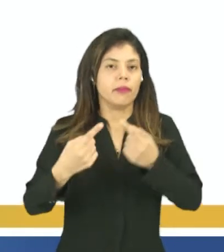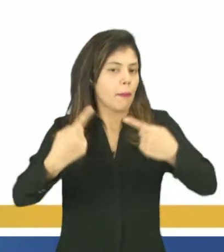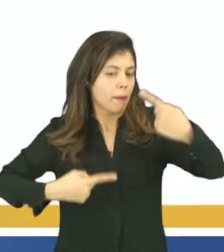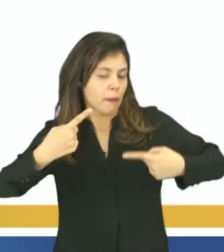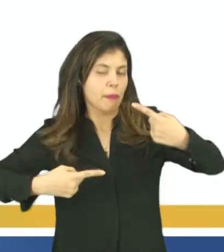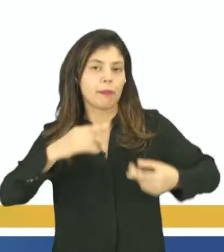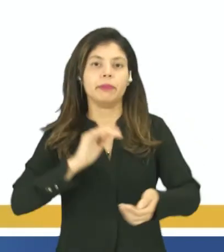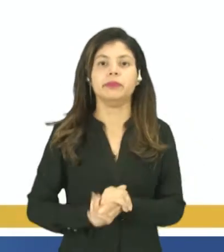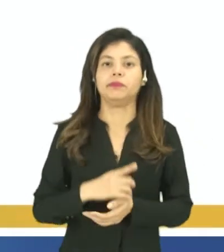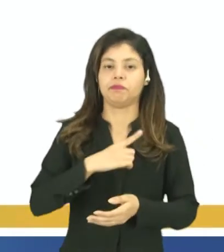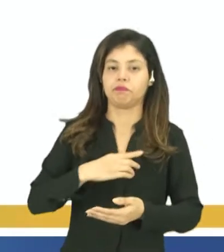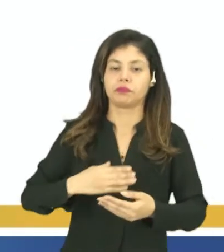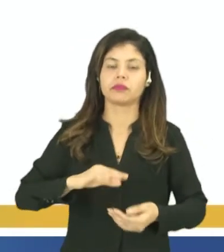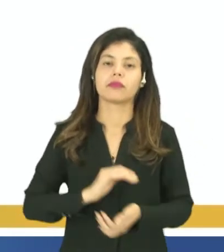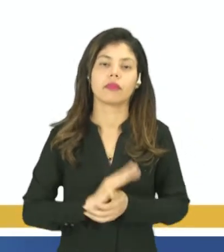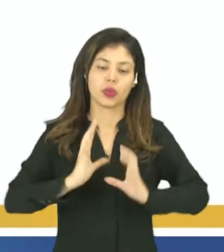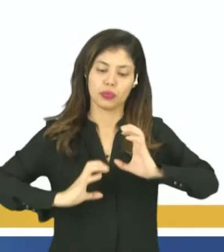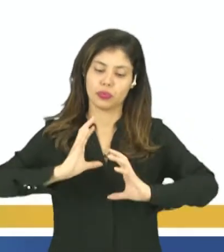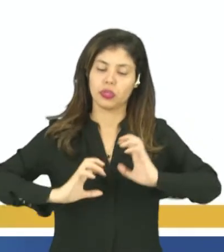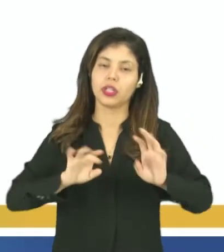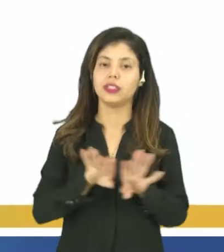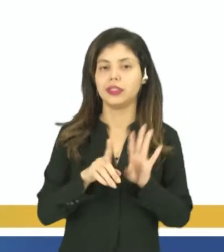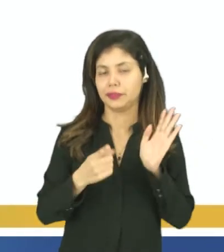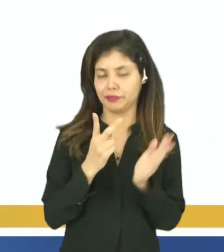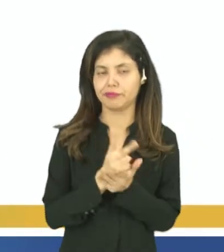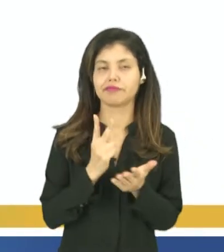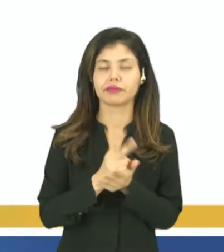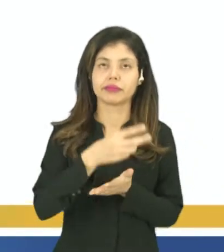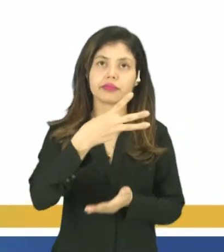disputa. Uma área de controvérsia de